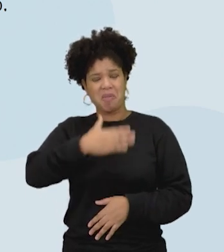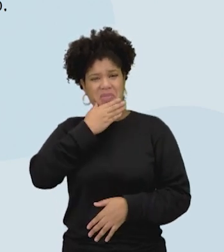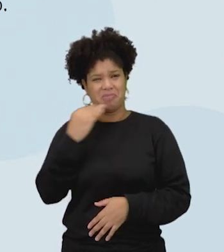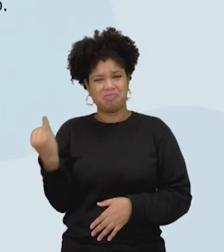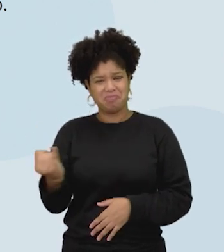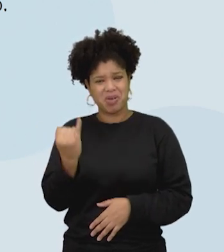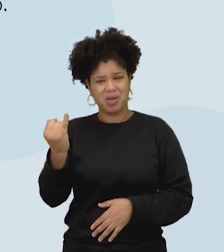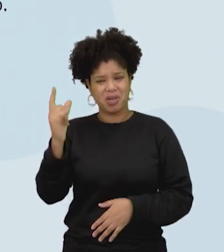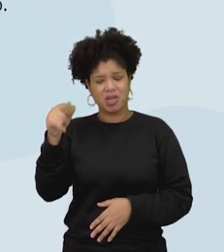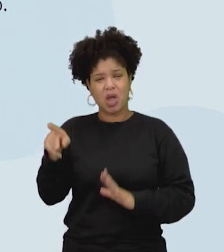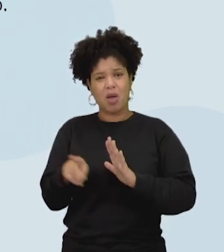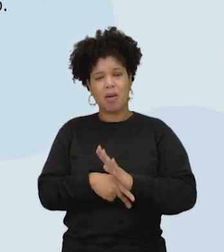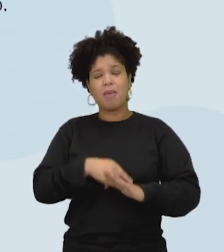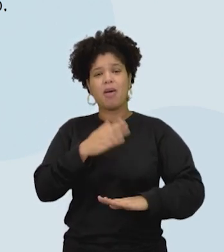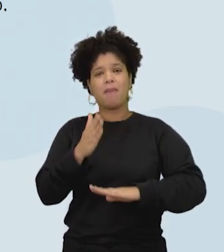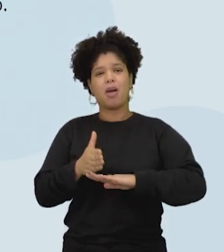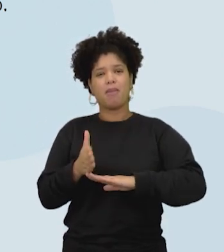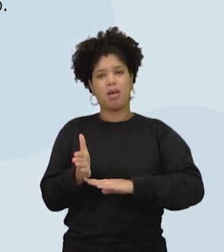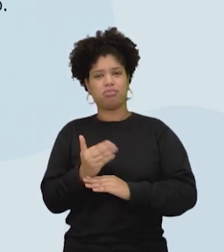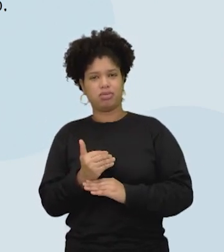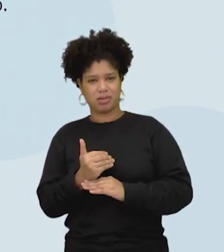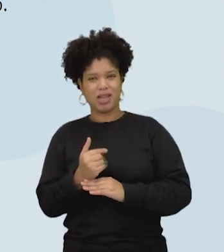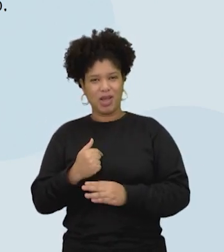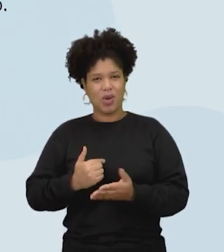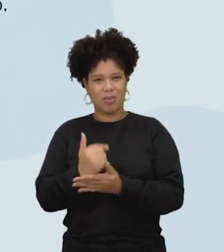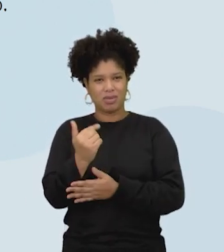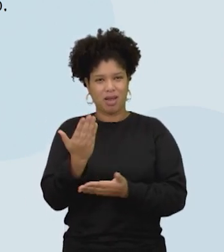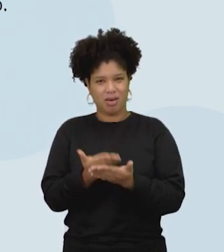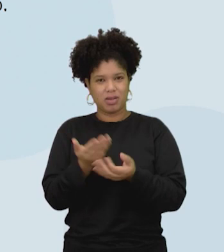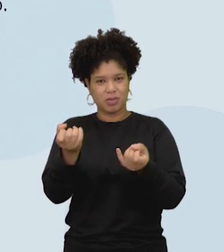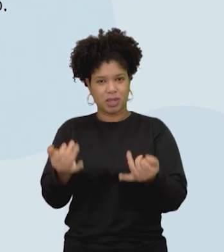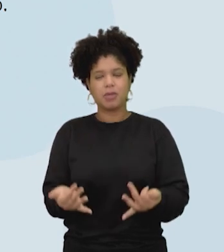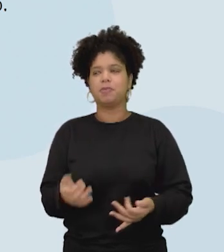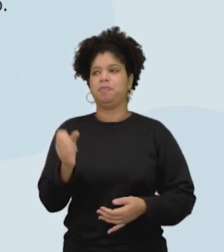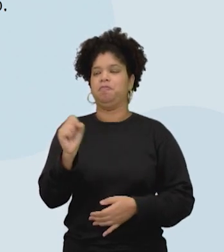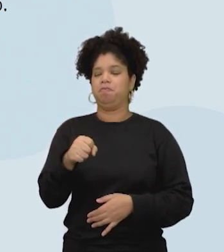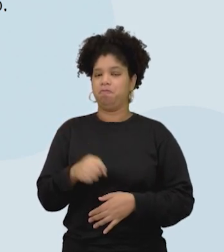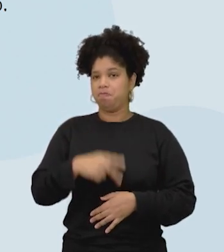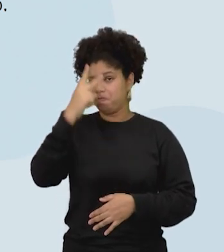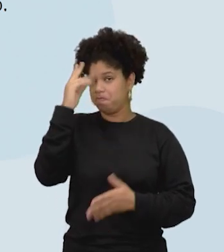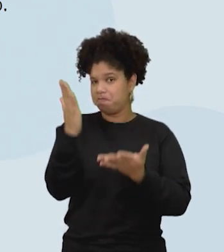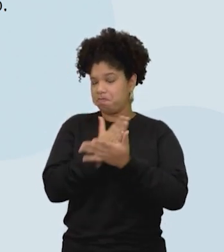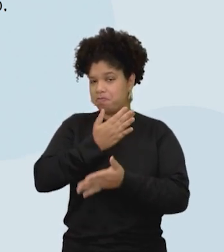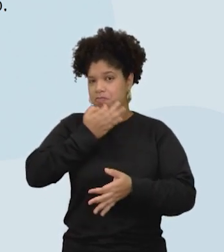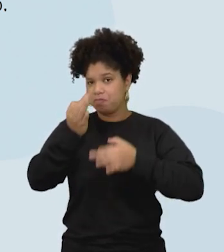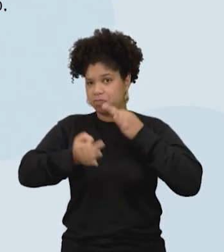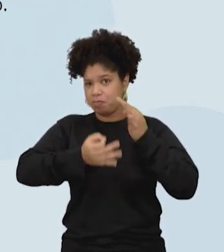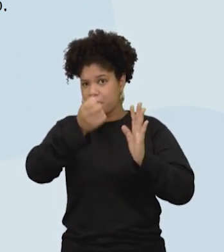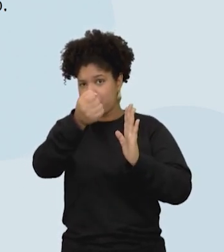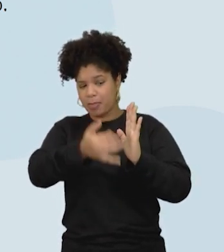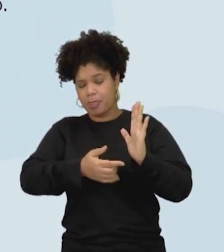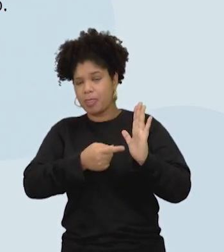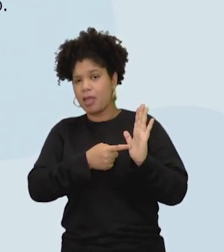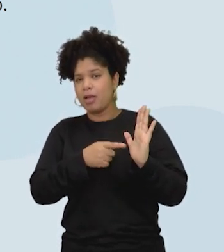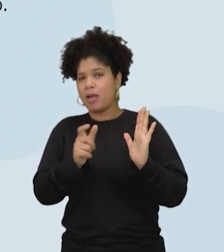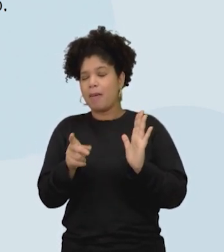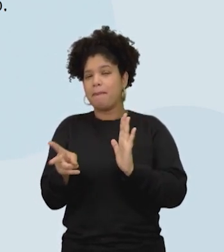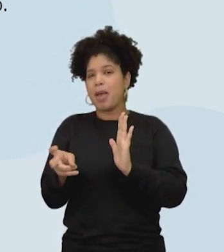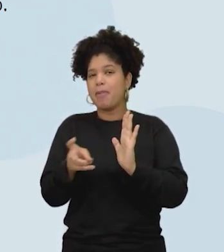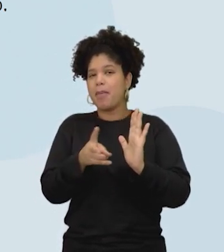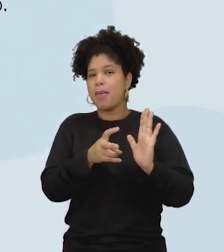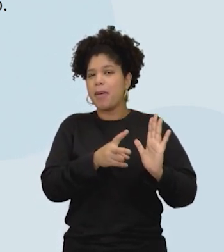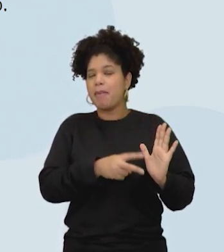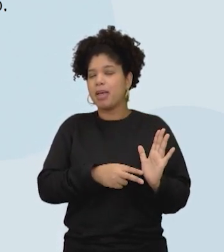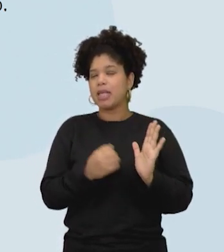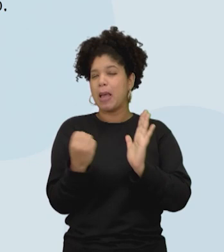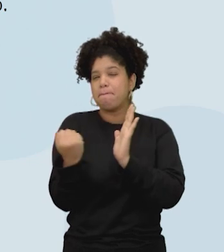do pré-modernismo, foi o que eu falei no começo da aula. Segundo alguns críticos, em sua obra é possível reconhecer raízes do